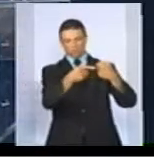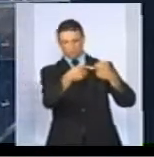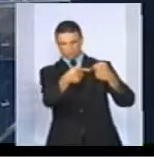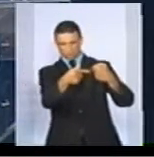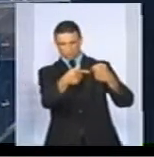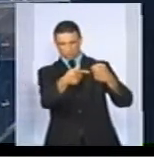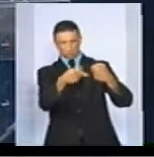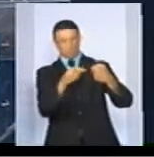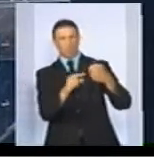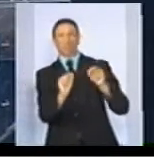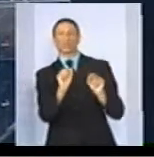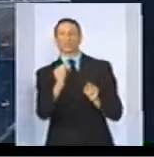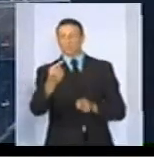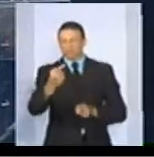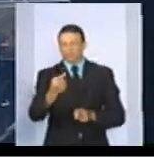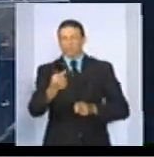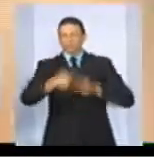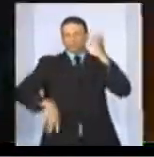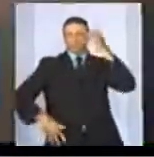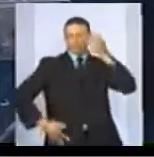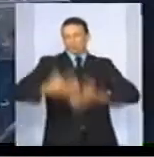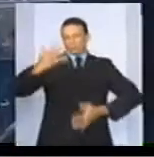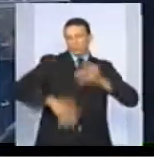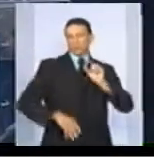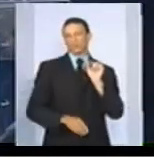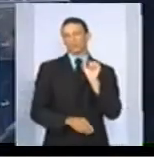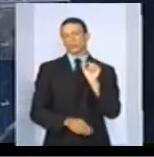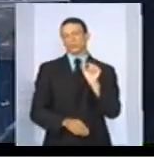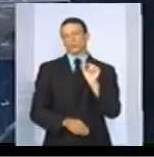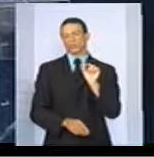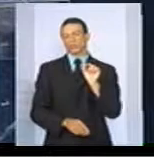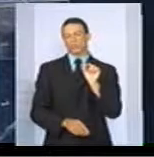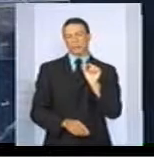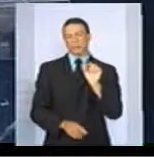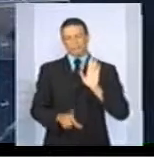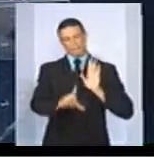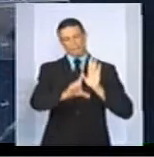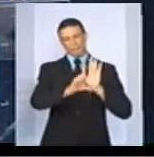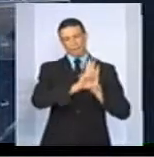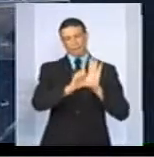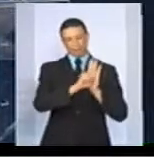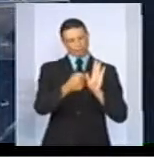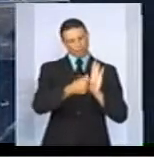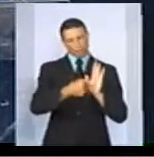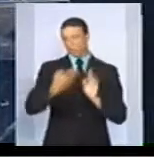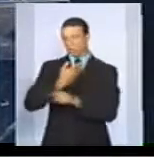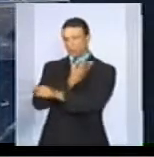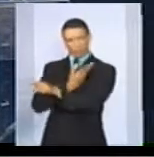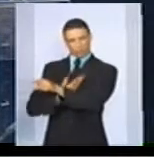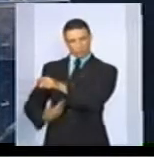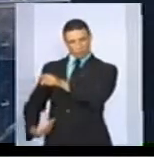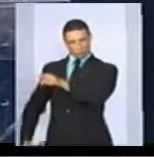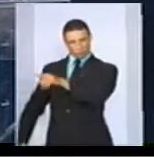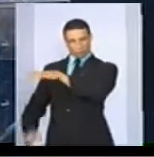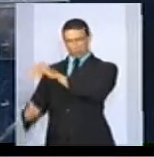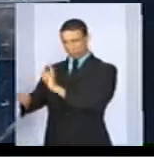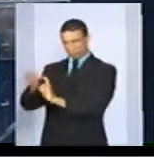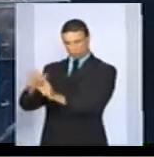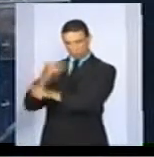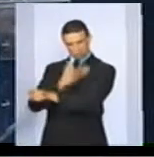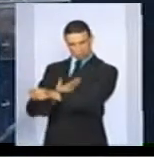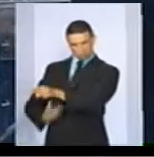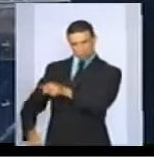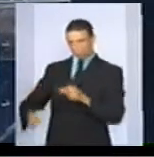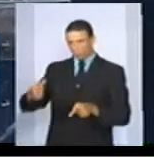primeiro contrariando portanto que tutela os princípios da administração pública impede a